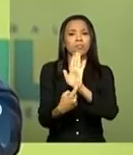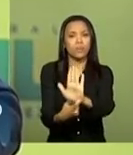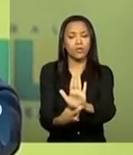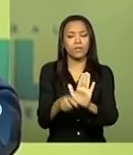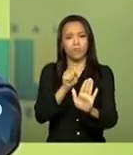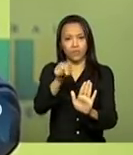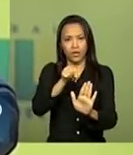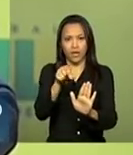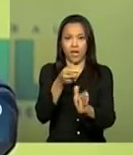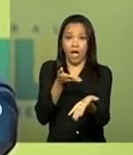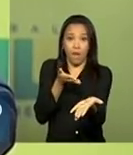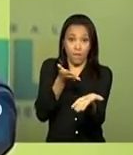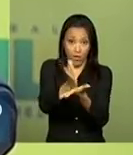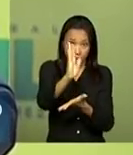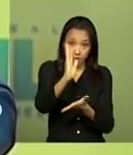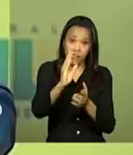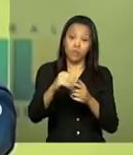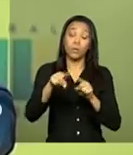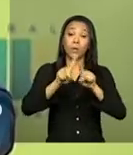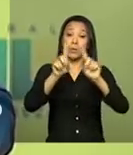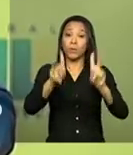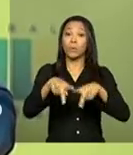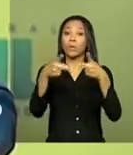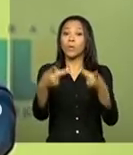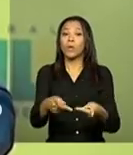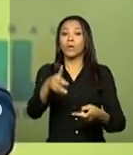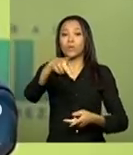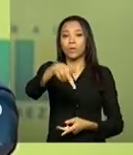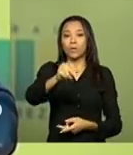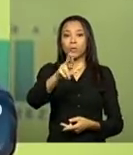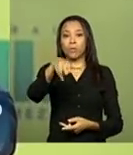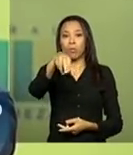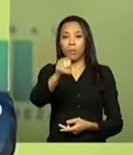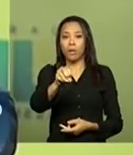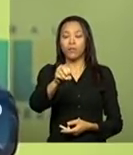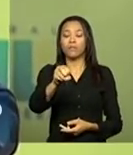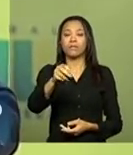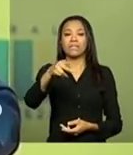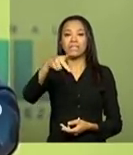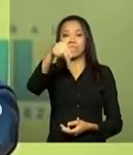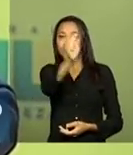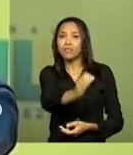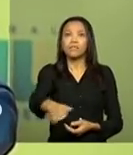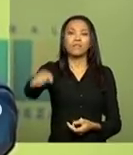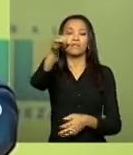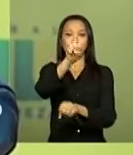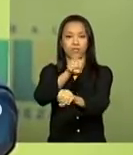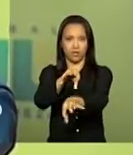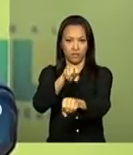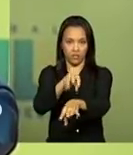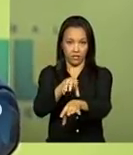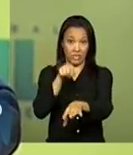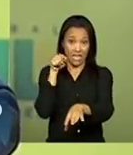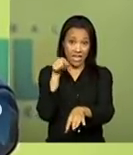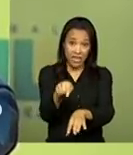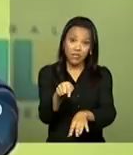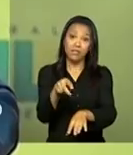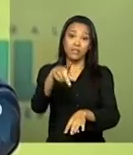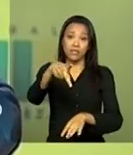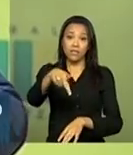partir da aprovação do Plano Nacional de Educação. Esse Plano Nacional de Educação representou muito para o país, porque ele, na